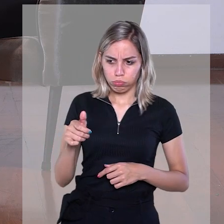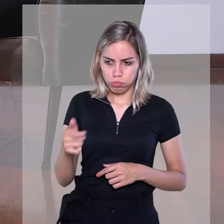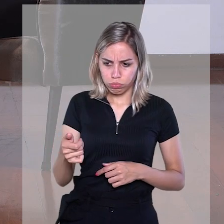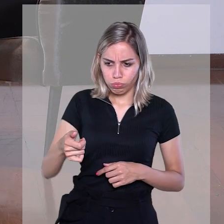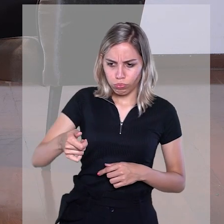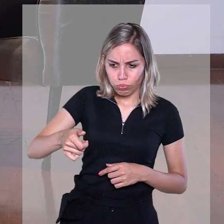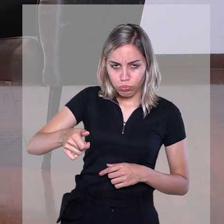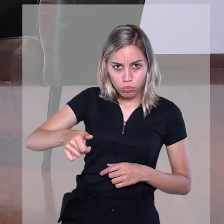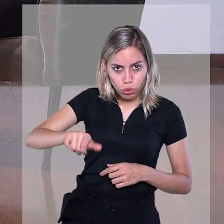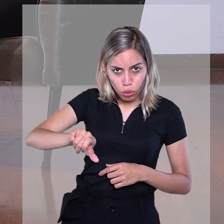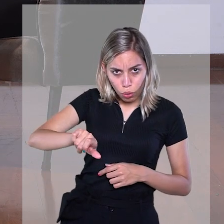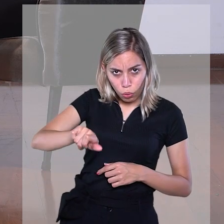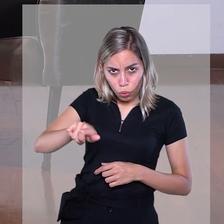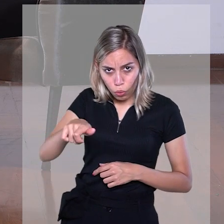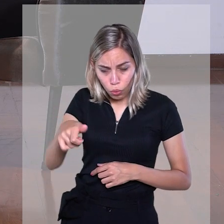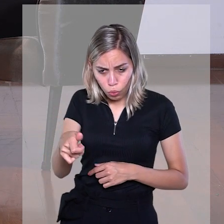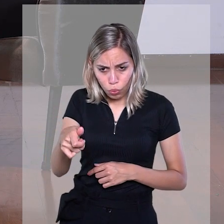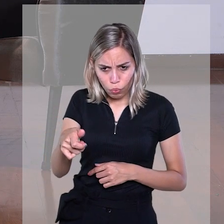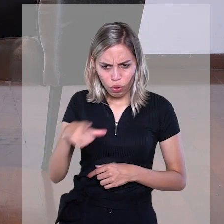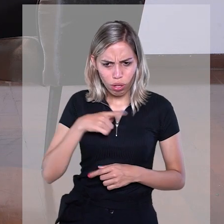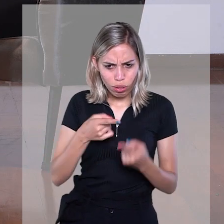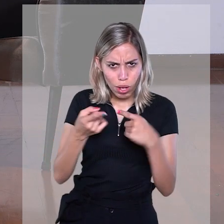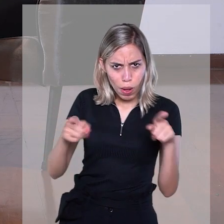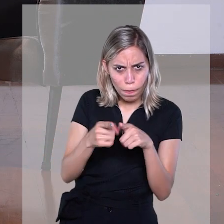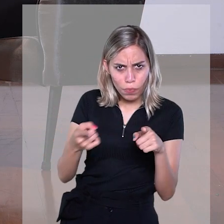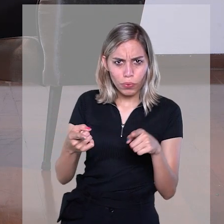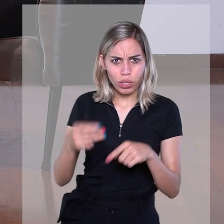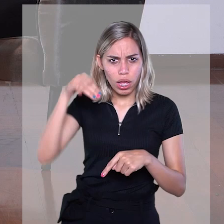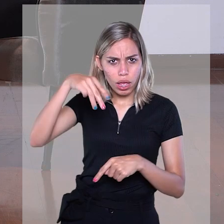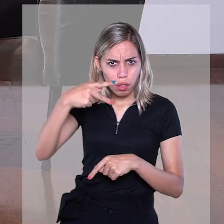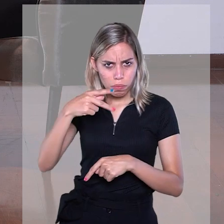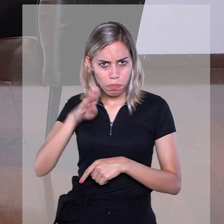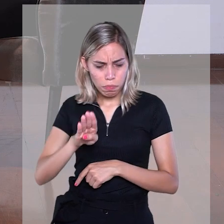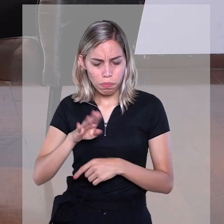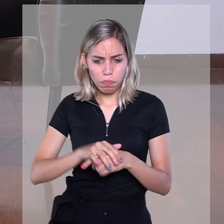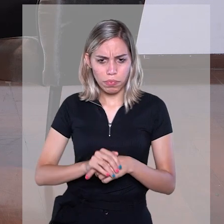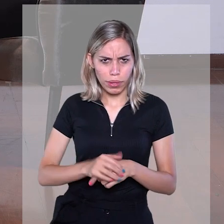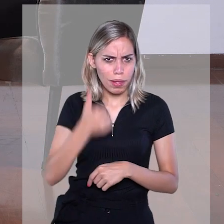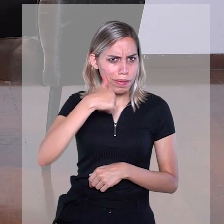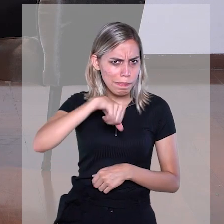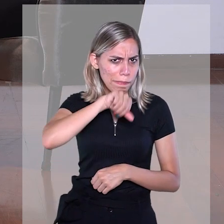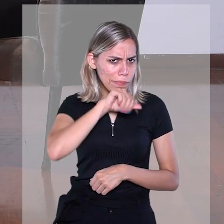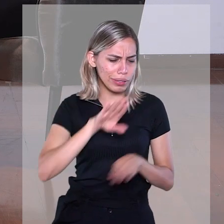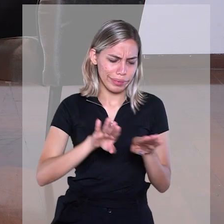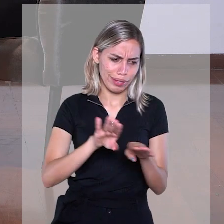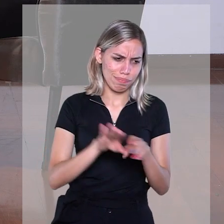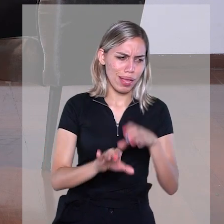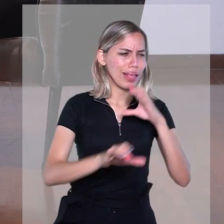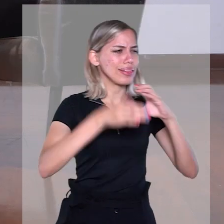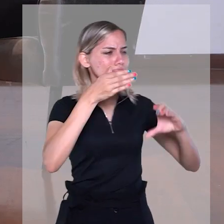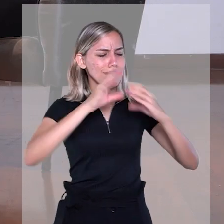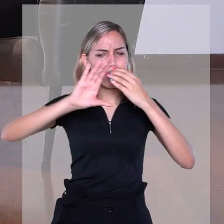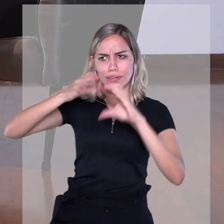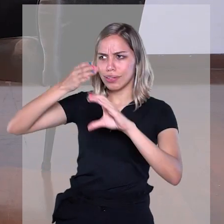amante da era de ouro da música popular brasileira. Minha mãe também cantou. Eu não me lembro de